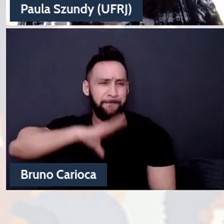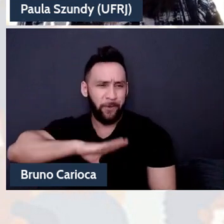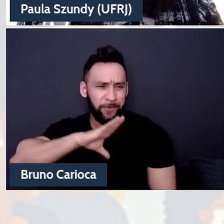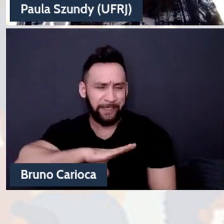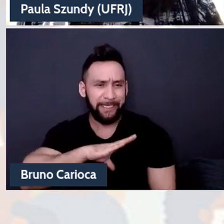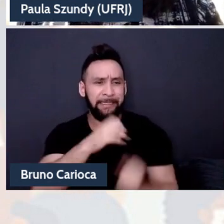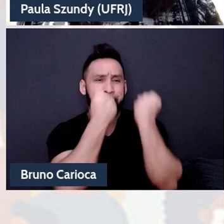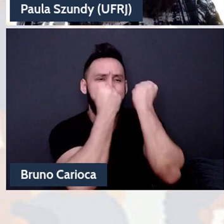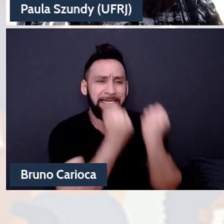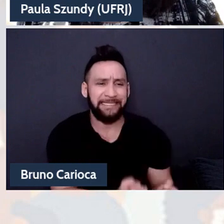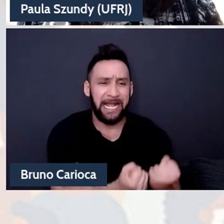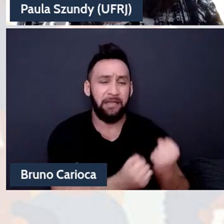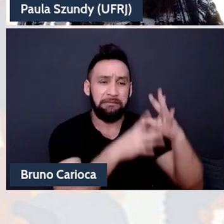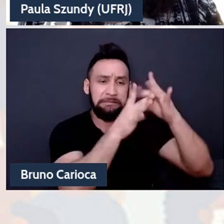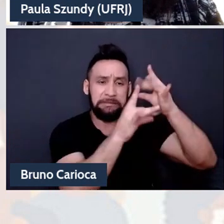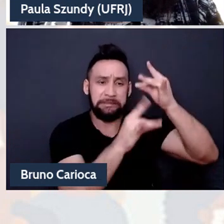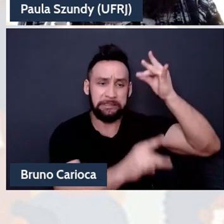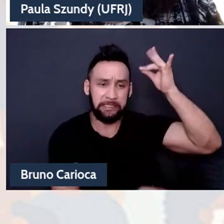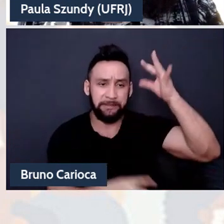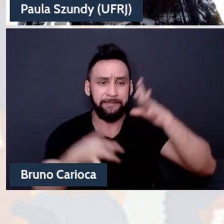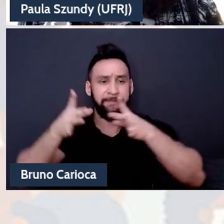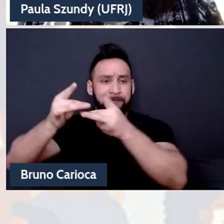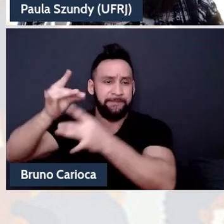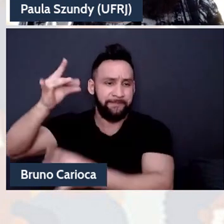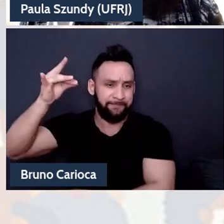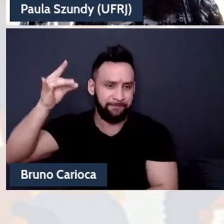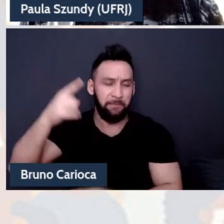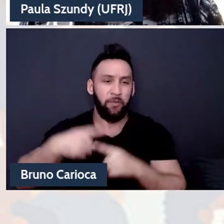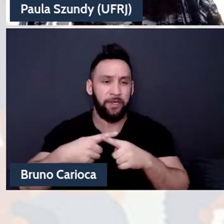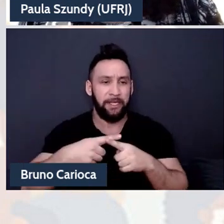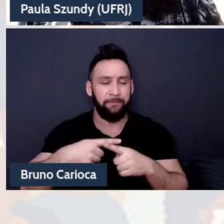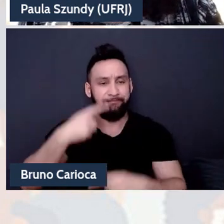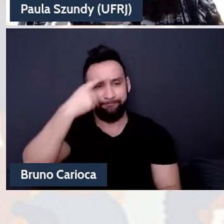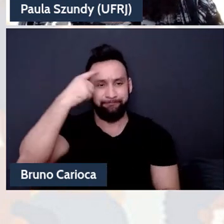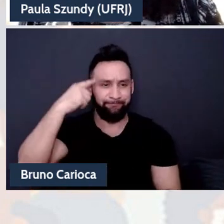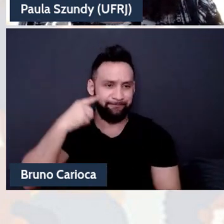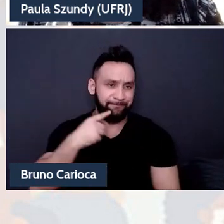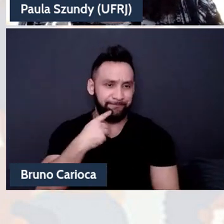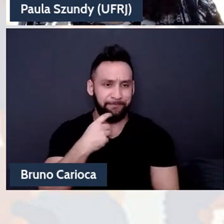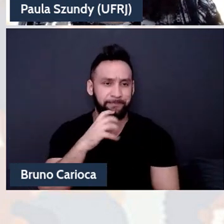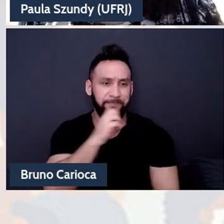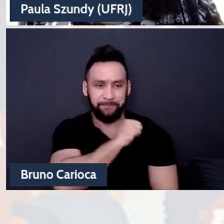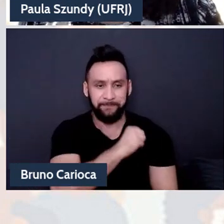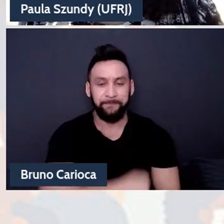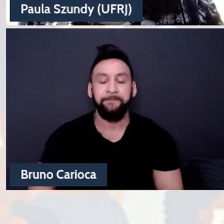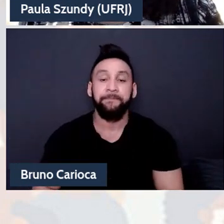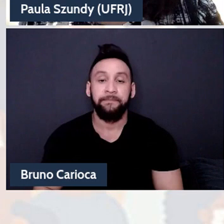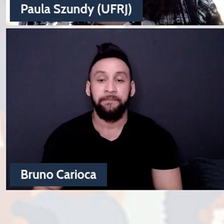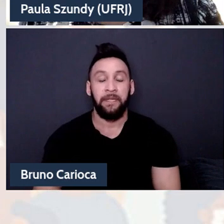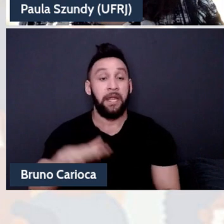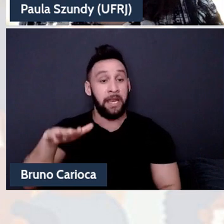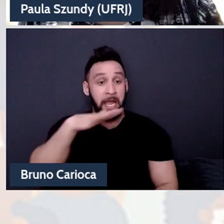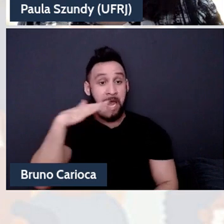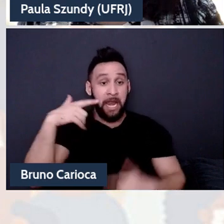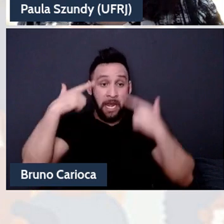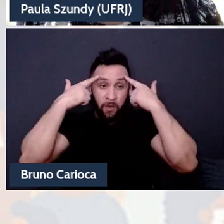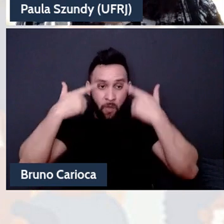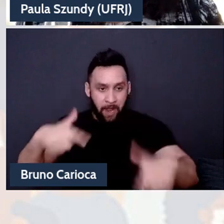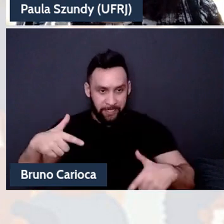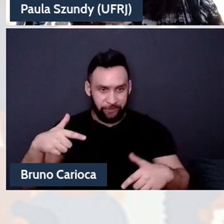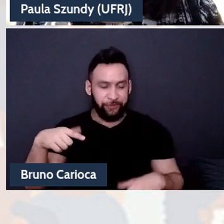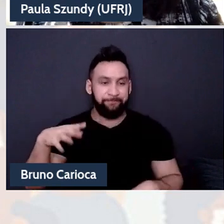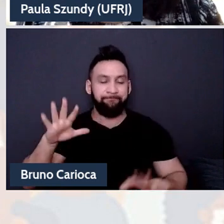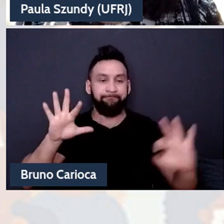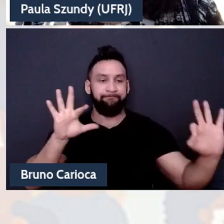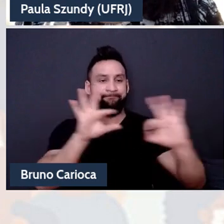hora. Então, eu vou falar sobre a área de linguagens na BNCC e